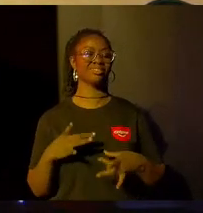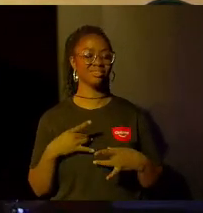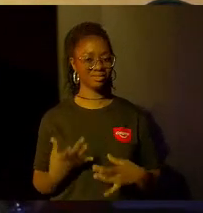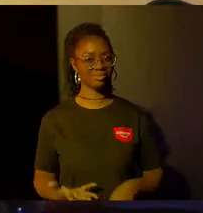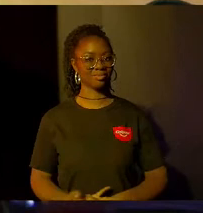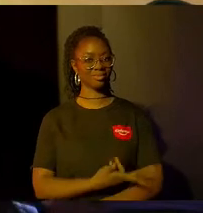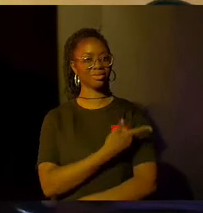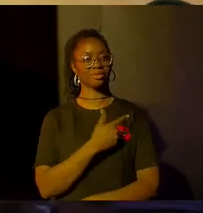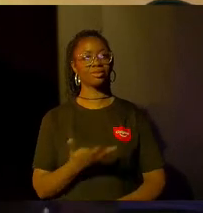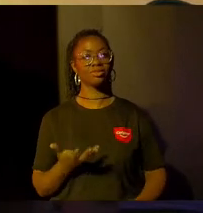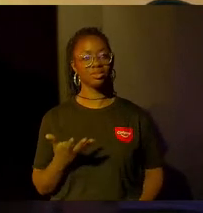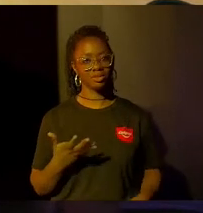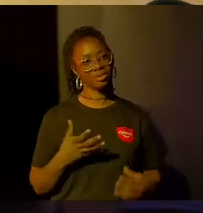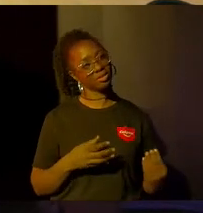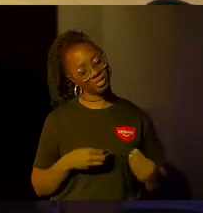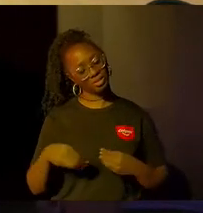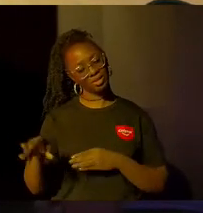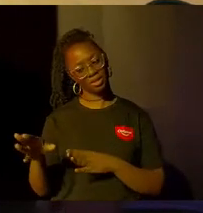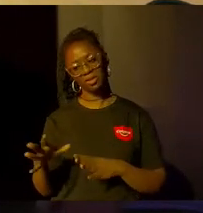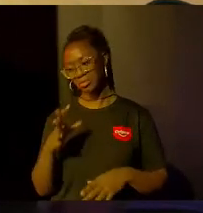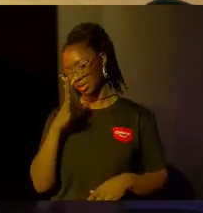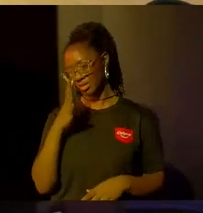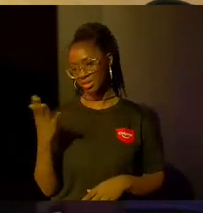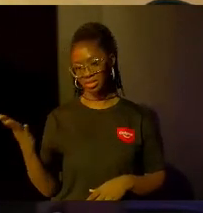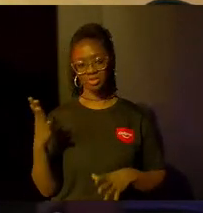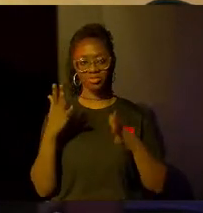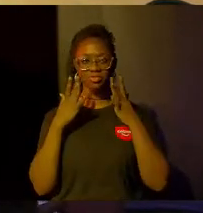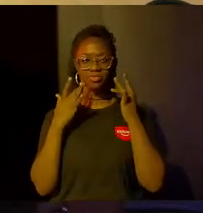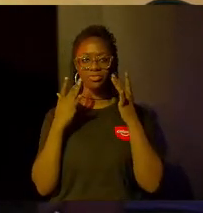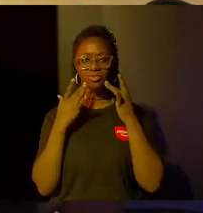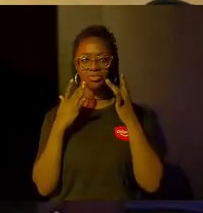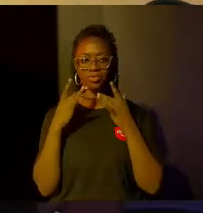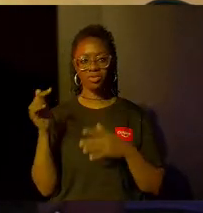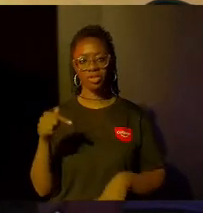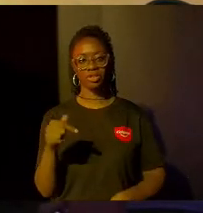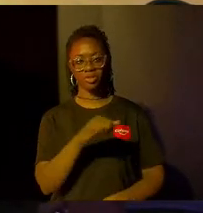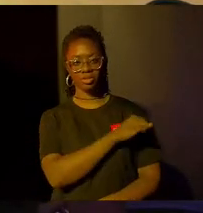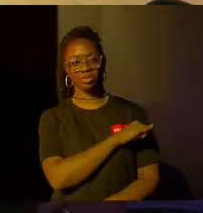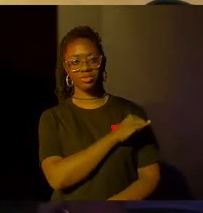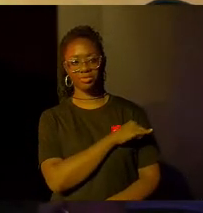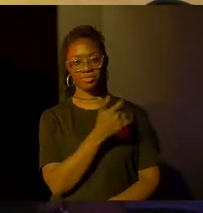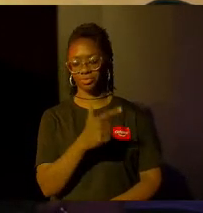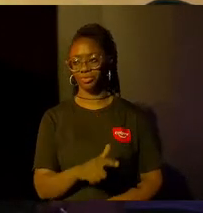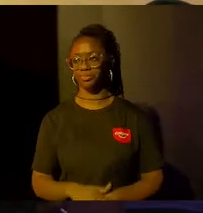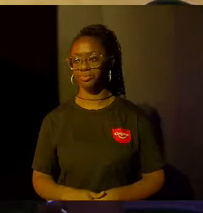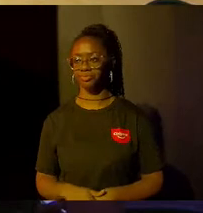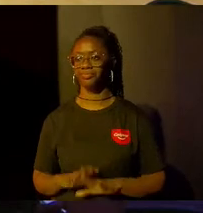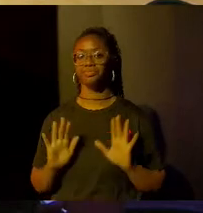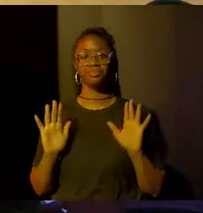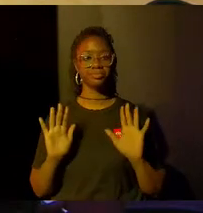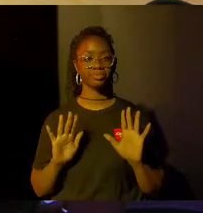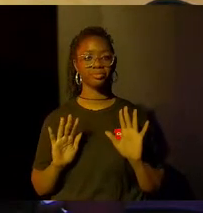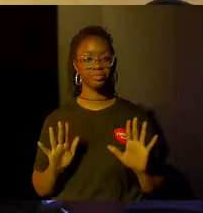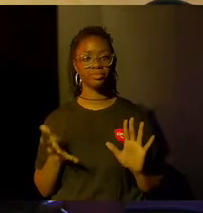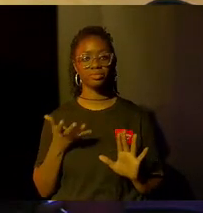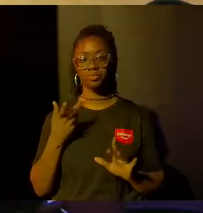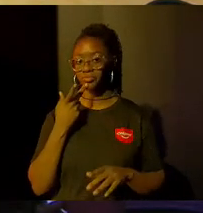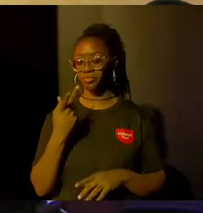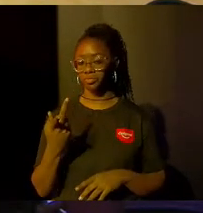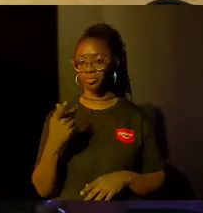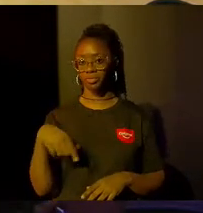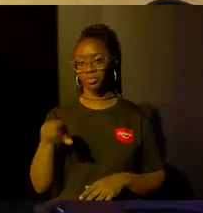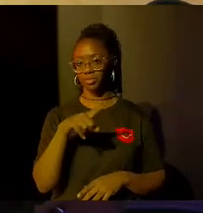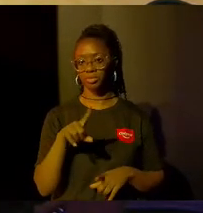muito pretendo levar a minha mãe para assistir sua peça onde você estiver em cartaz outra vez mas aí eu queria que você falasse um pouco também porque